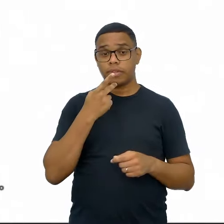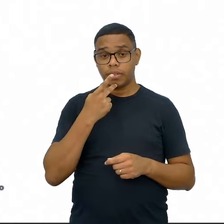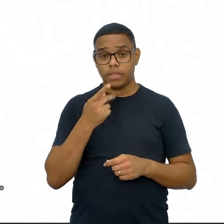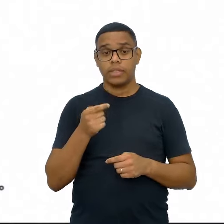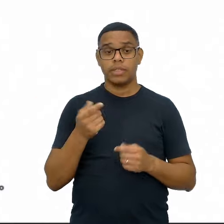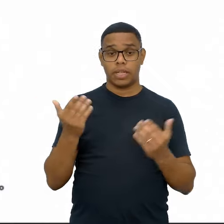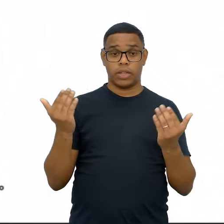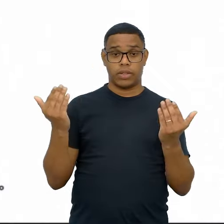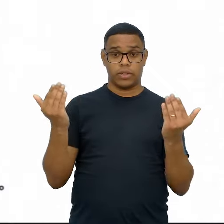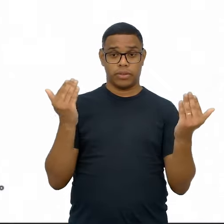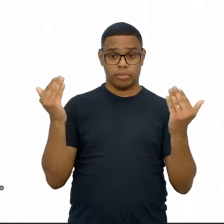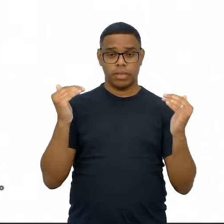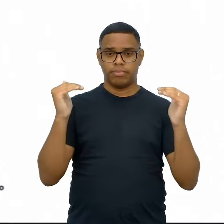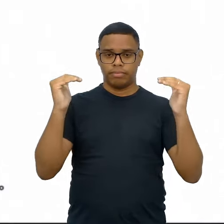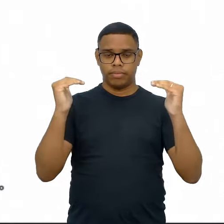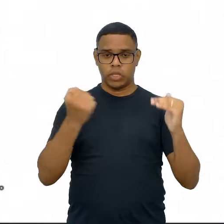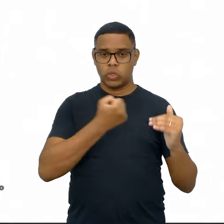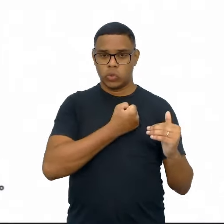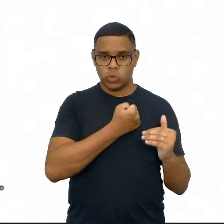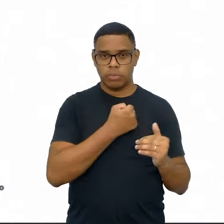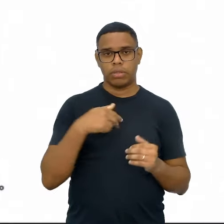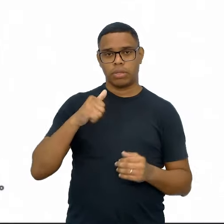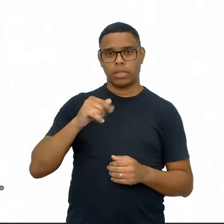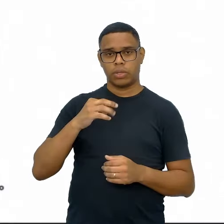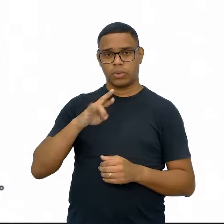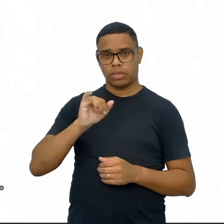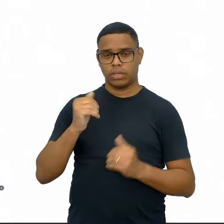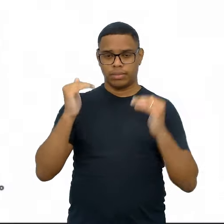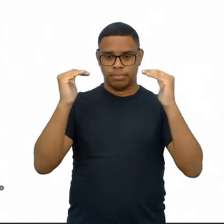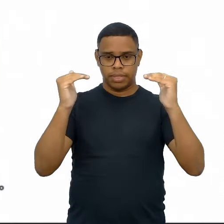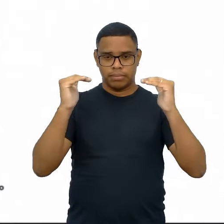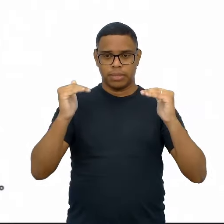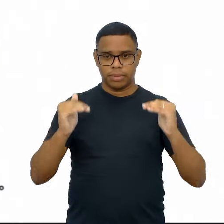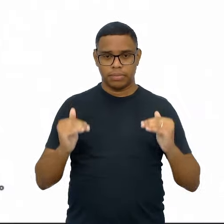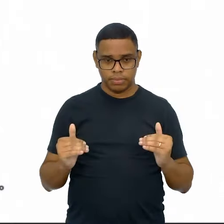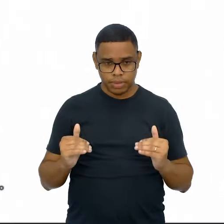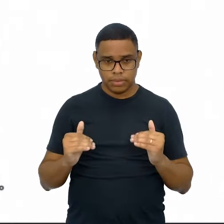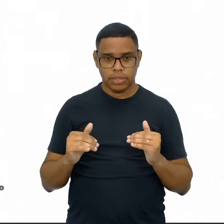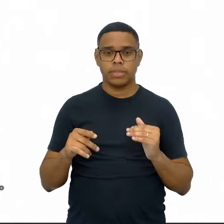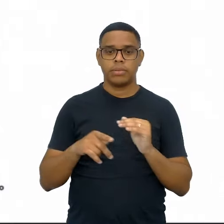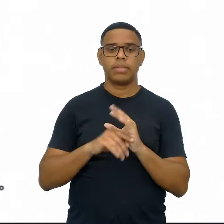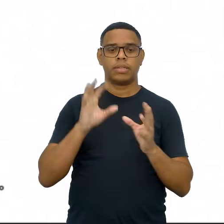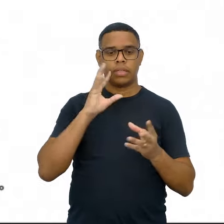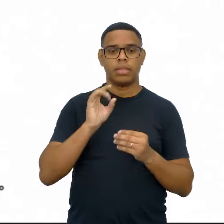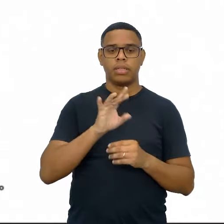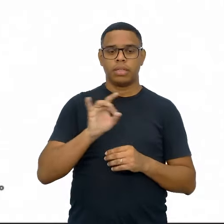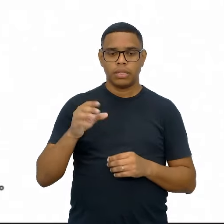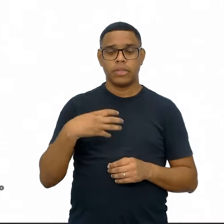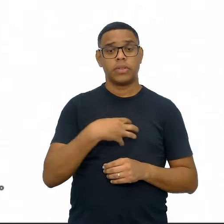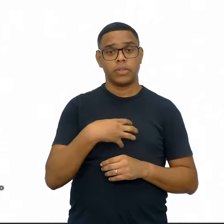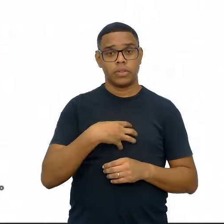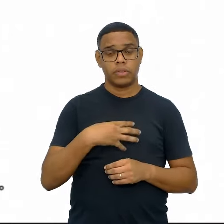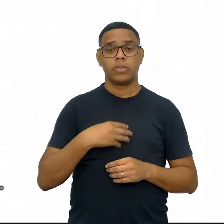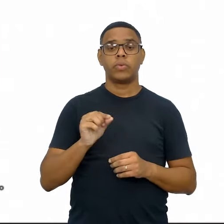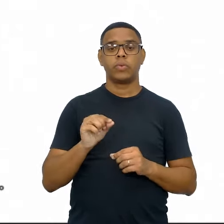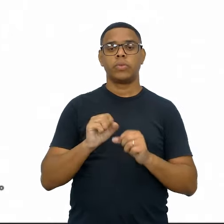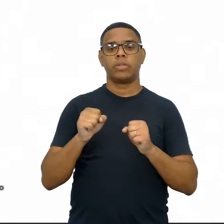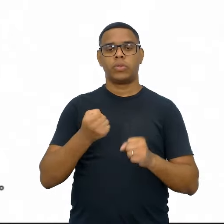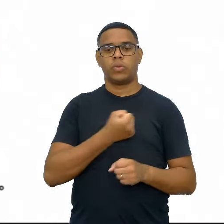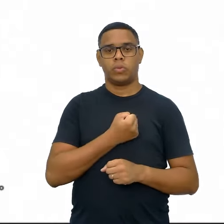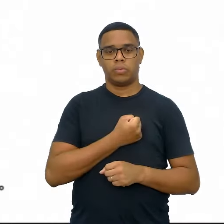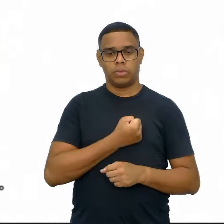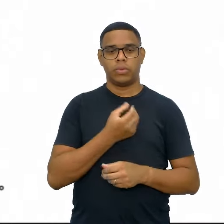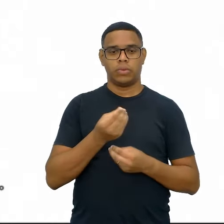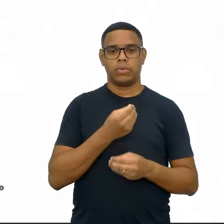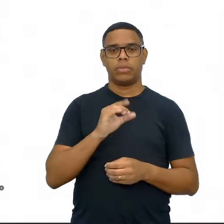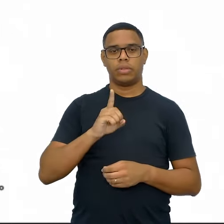é comparar e ordenar números naturais até a ordem das centenas pela compreensão de características do sistema de